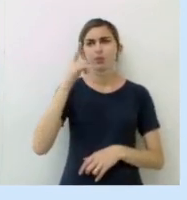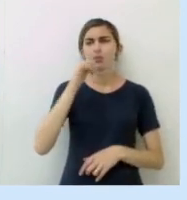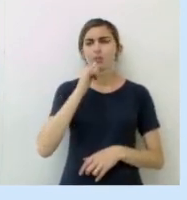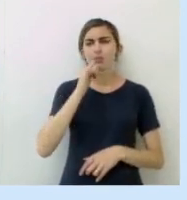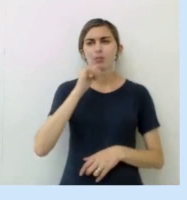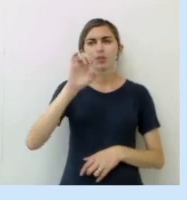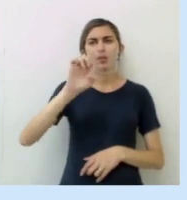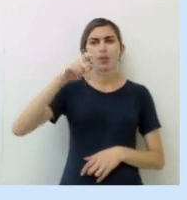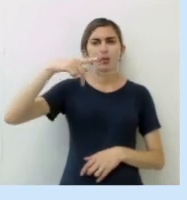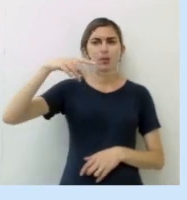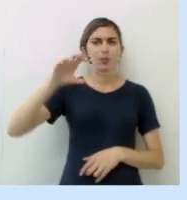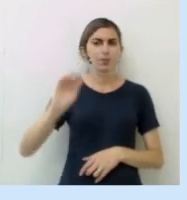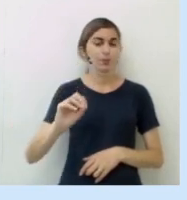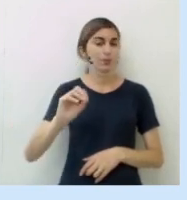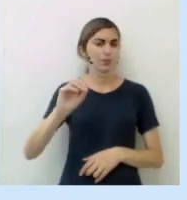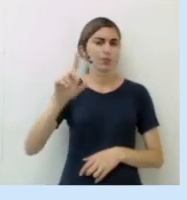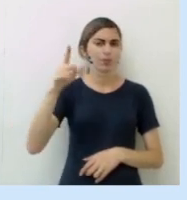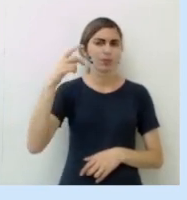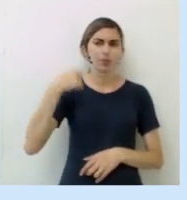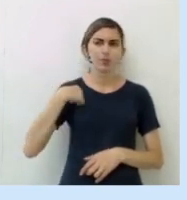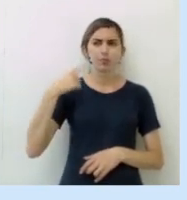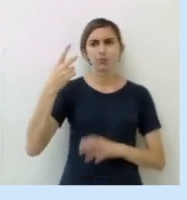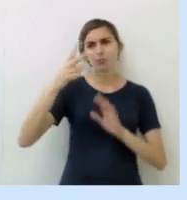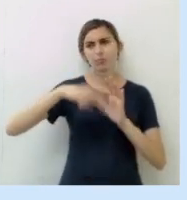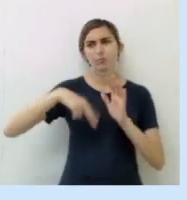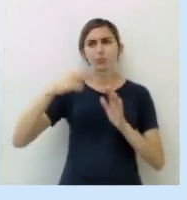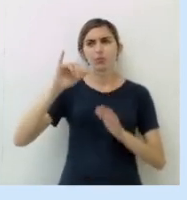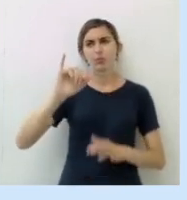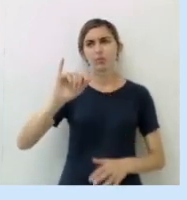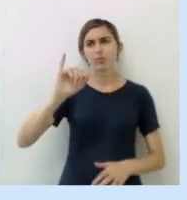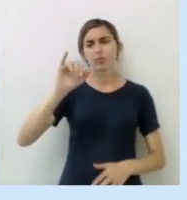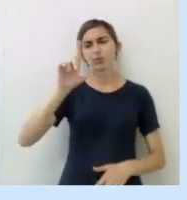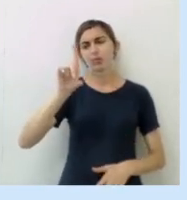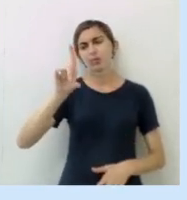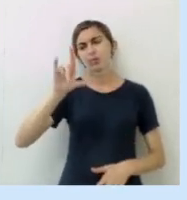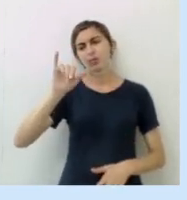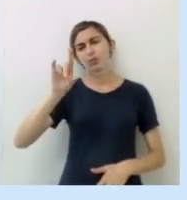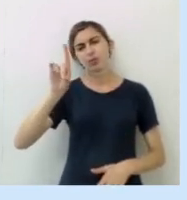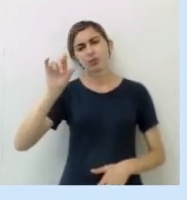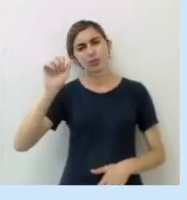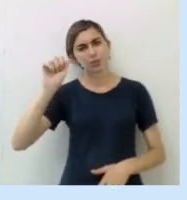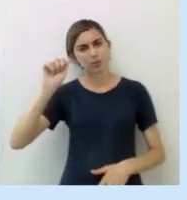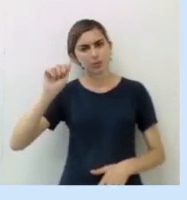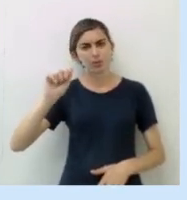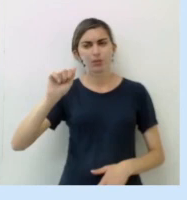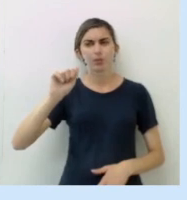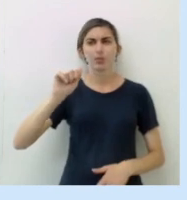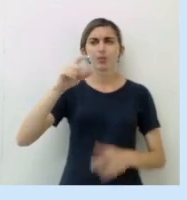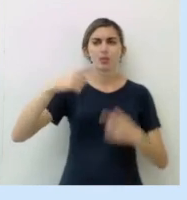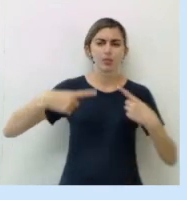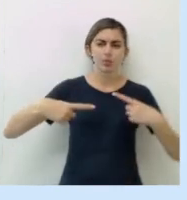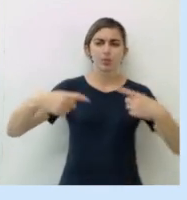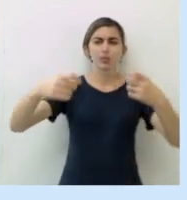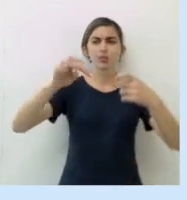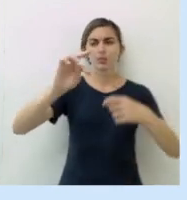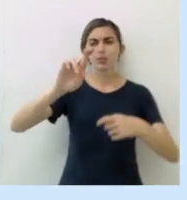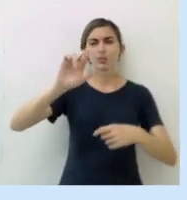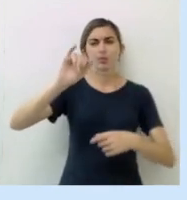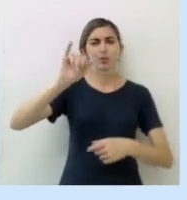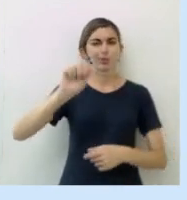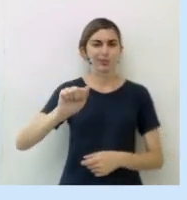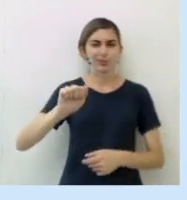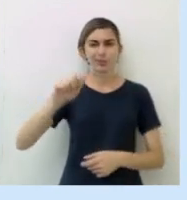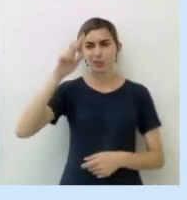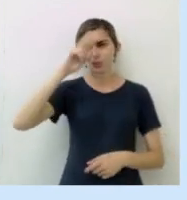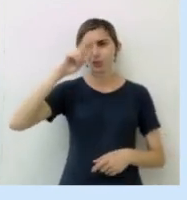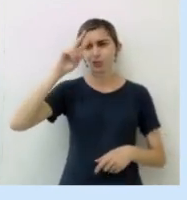de um épico, épico ou epopeia, a Ilíada, que vai narrar justamente a Guerra de Troia. Olha aí a